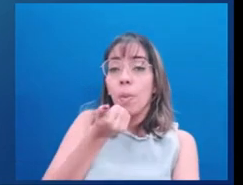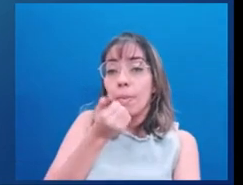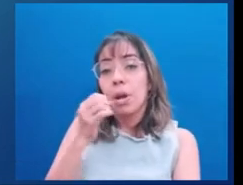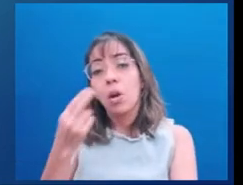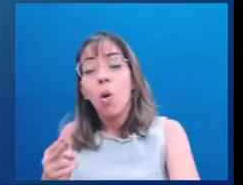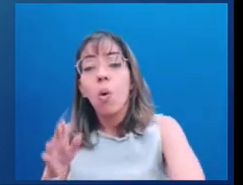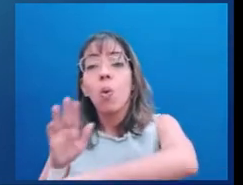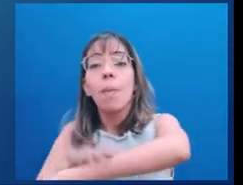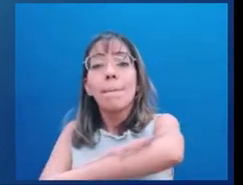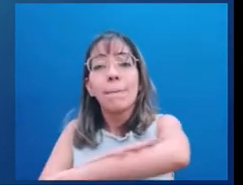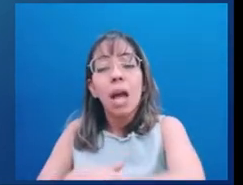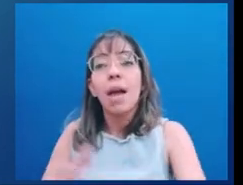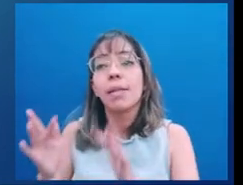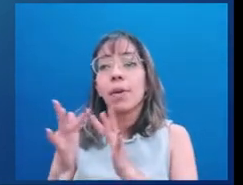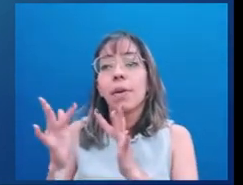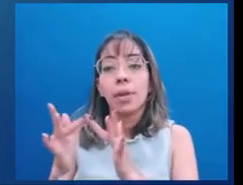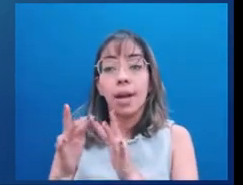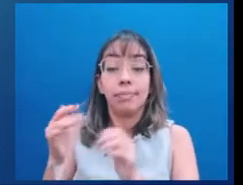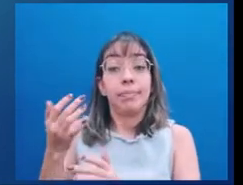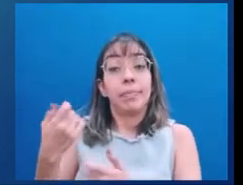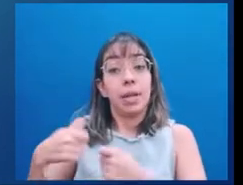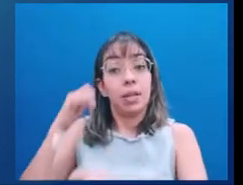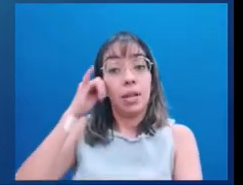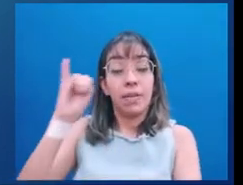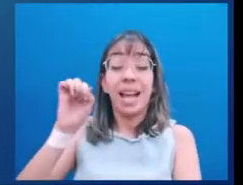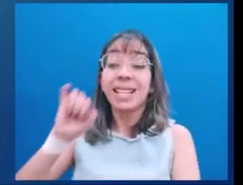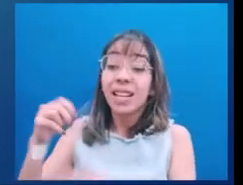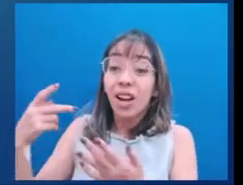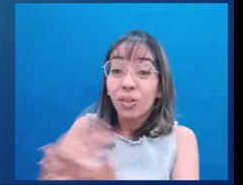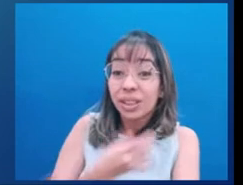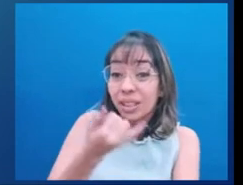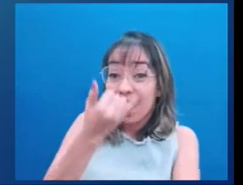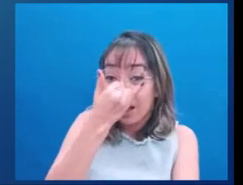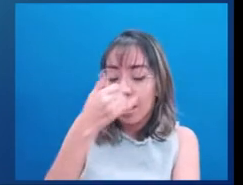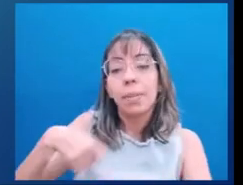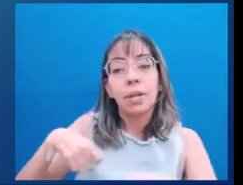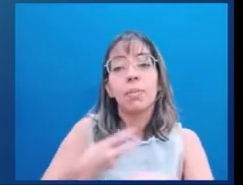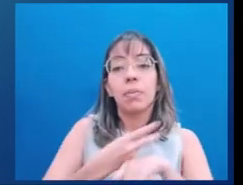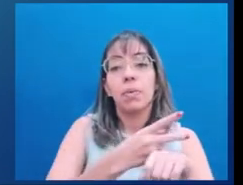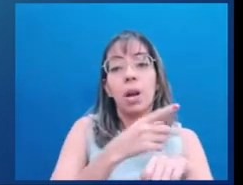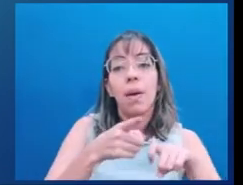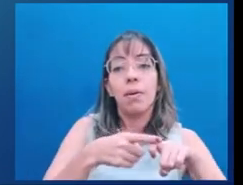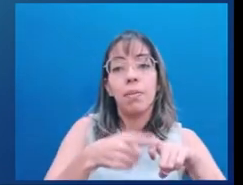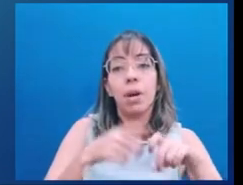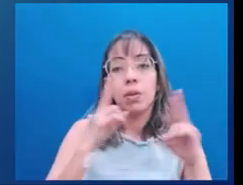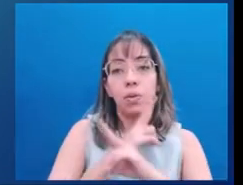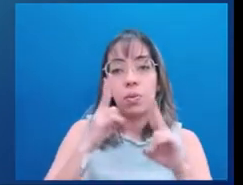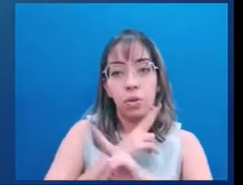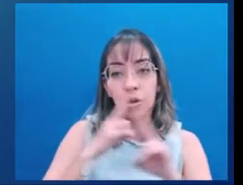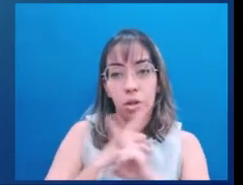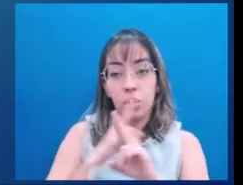com a pele e deve-se evitar ter esse tipo de contato com uma substância tóxica. Em caso de acidente, é indicado procurar um médico o mais